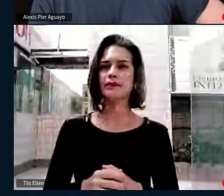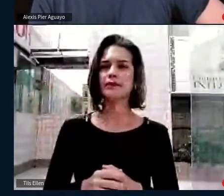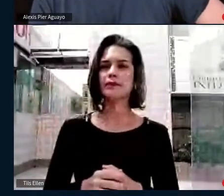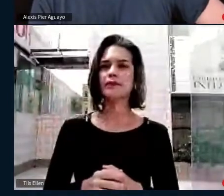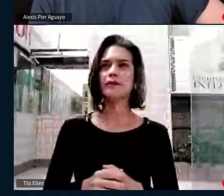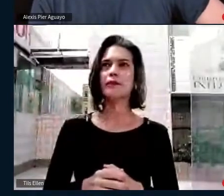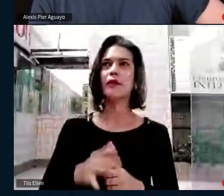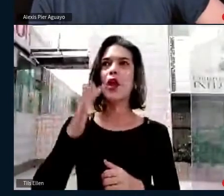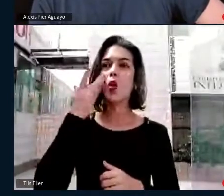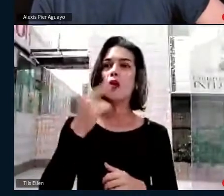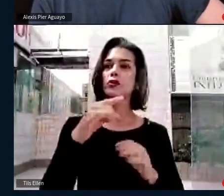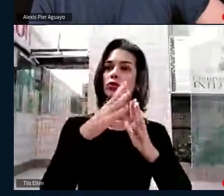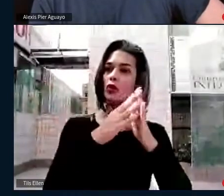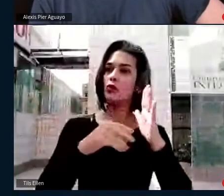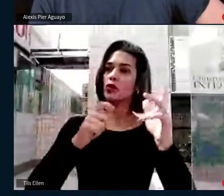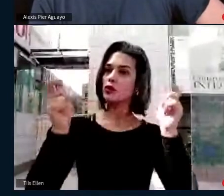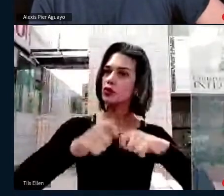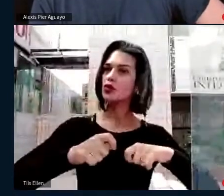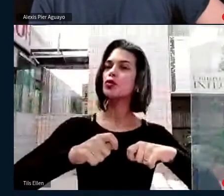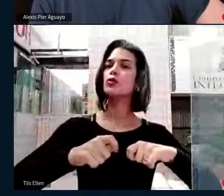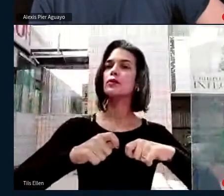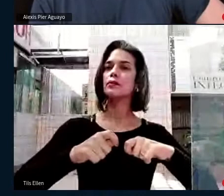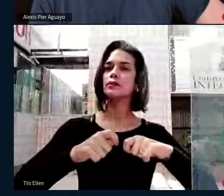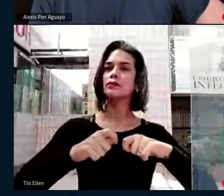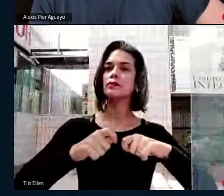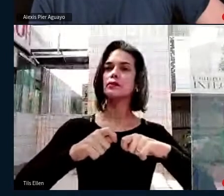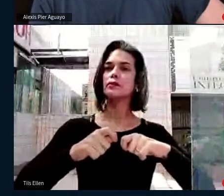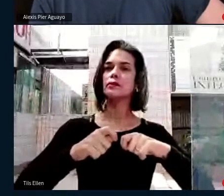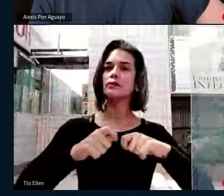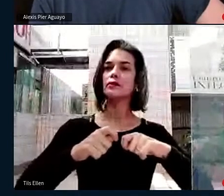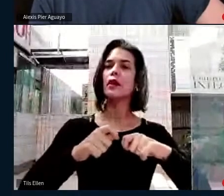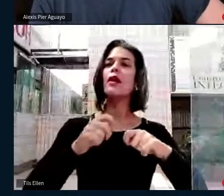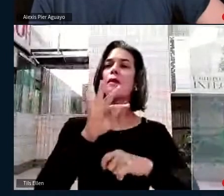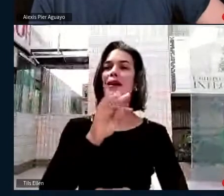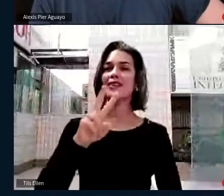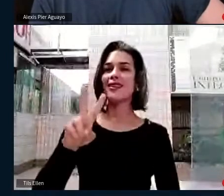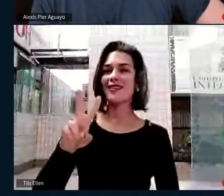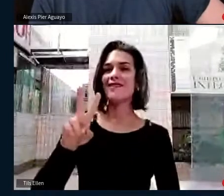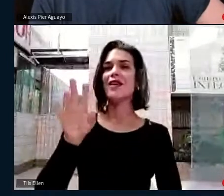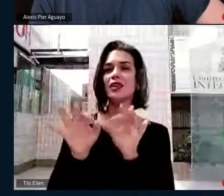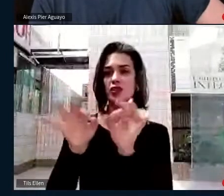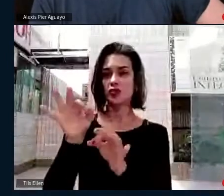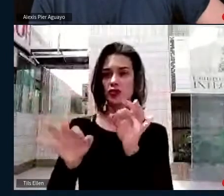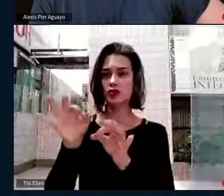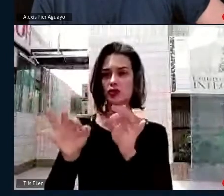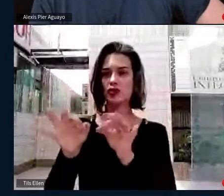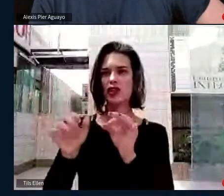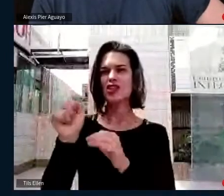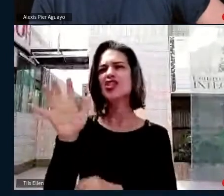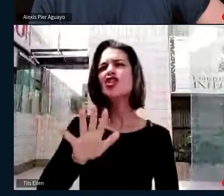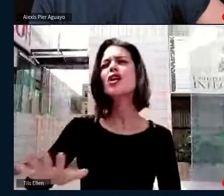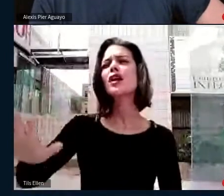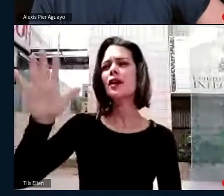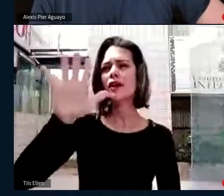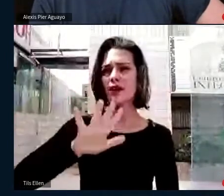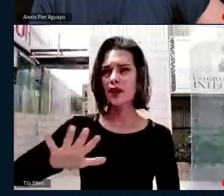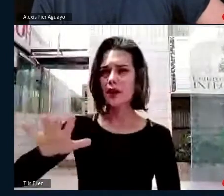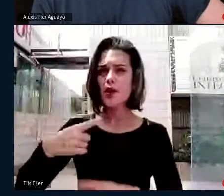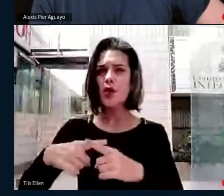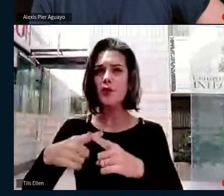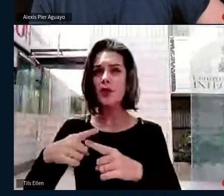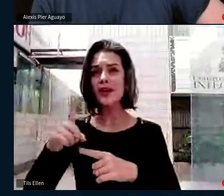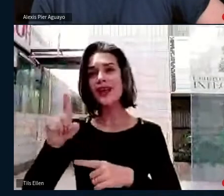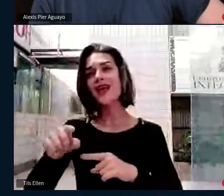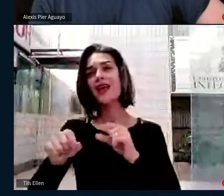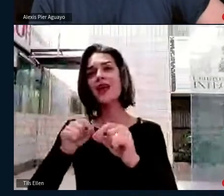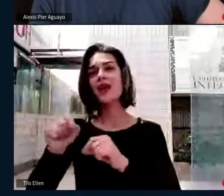Acho que é um modelo de competência para TVs legislativas, retomando o que eu estava falando. Porque é um ganho